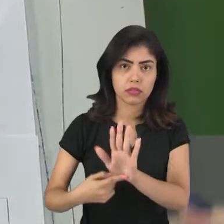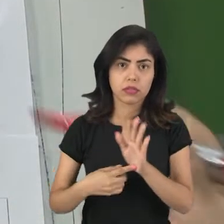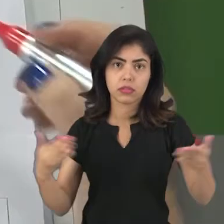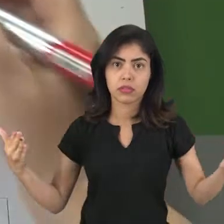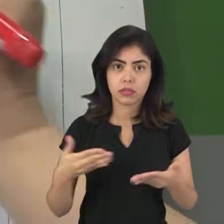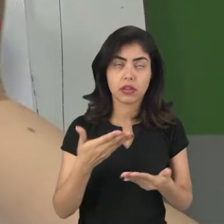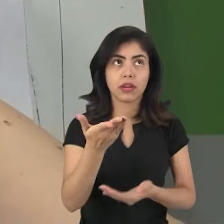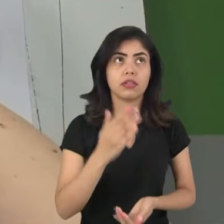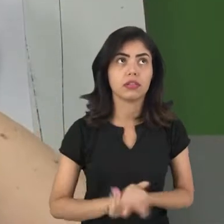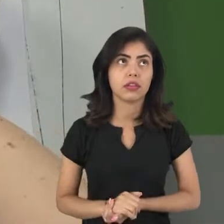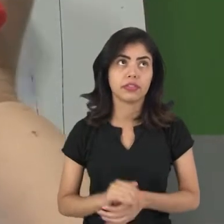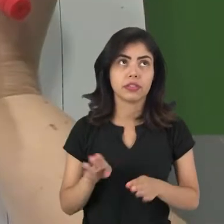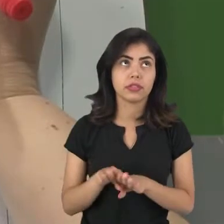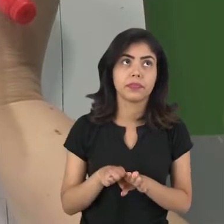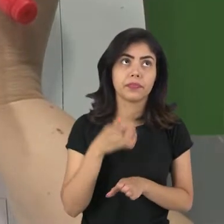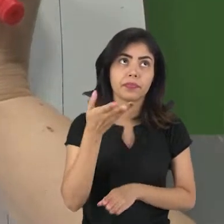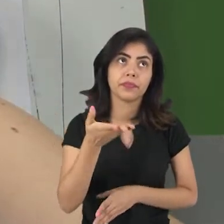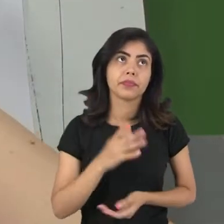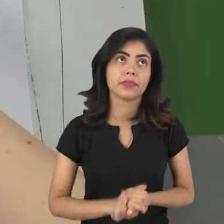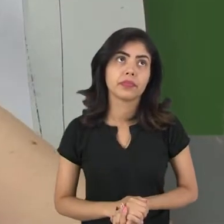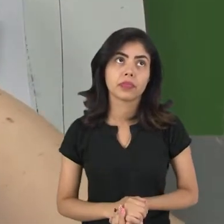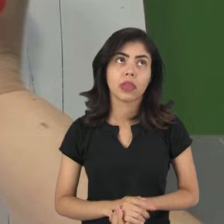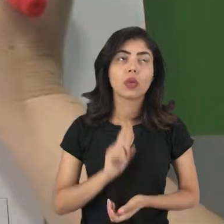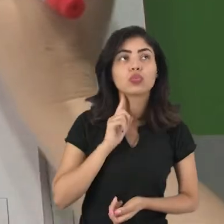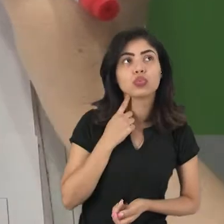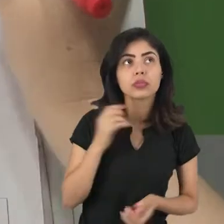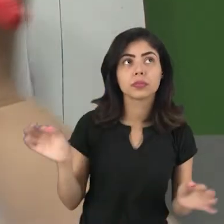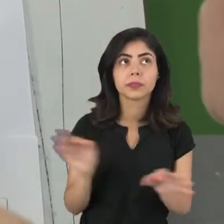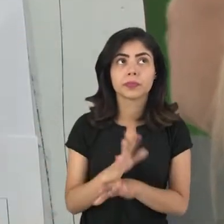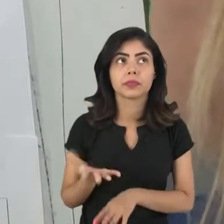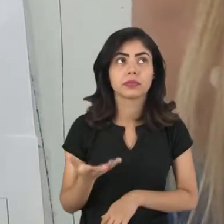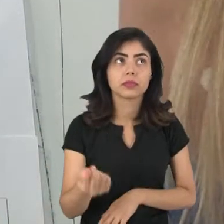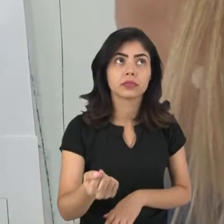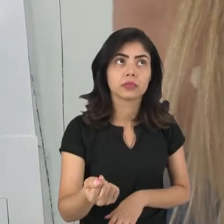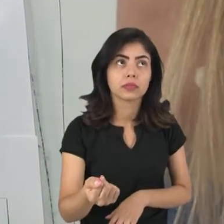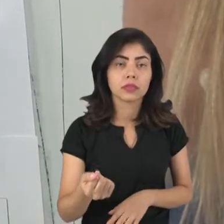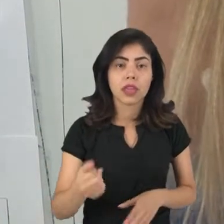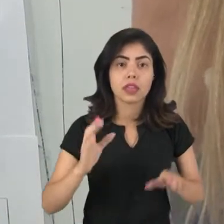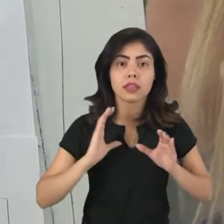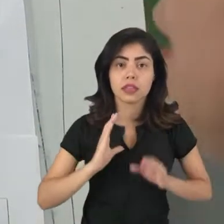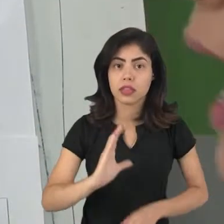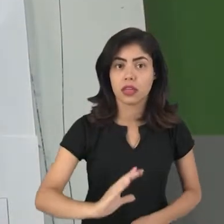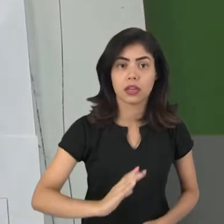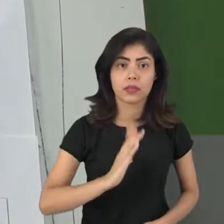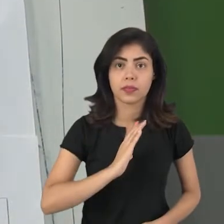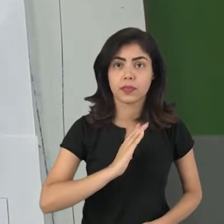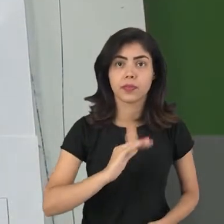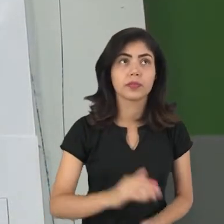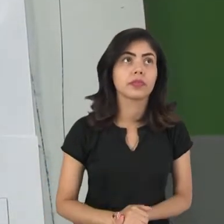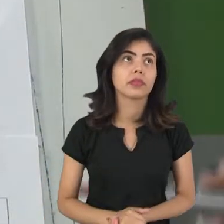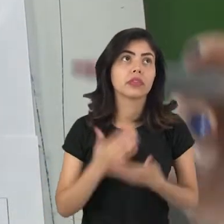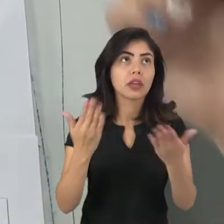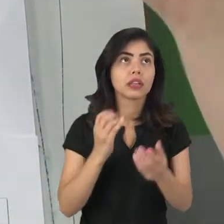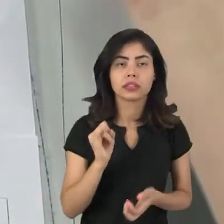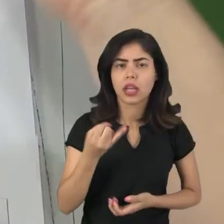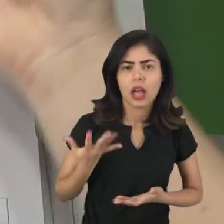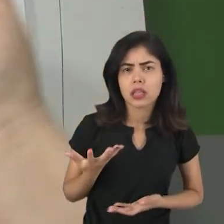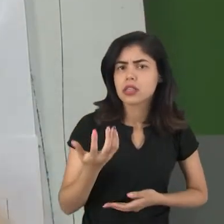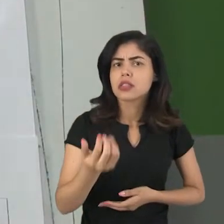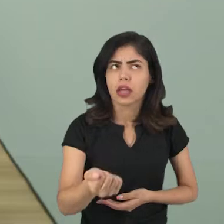só, por quê? A sujeira recebe o quê? A sujeira das cidades. Se ele